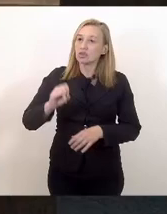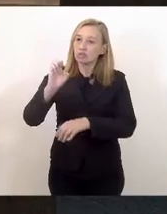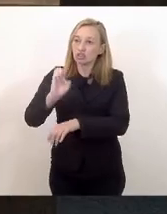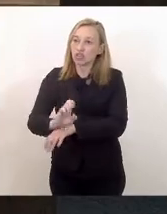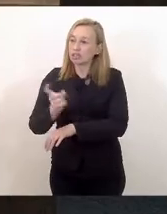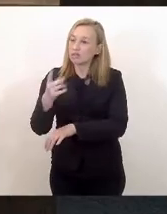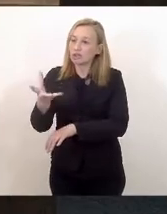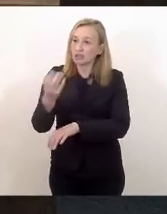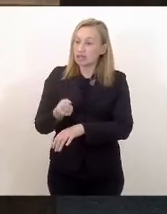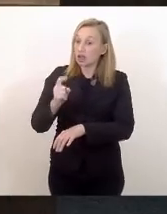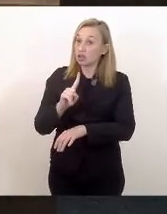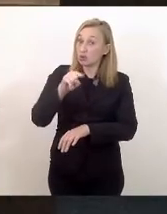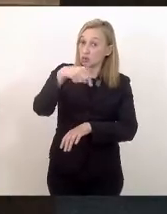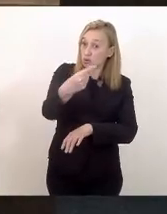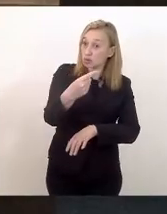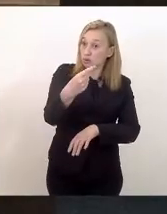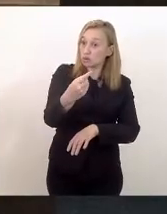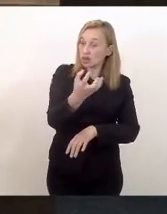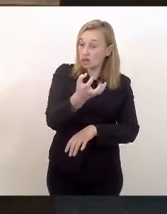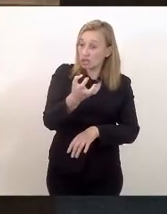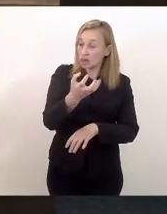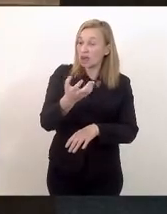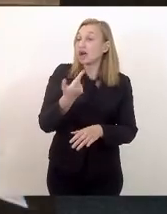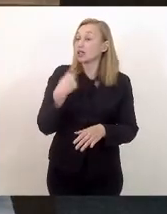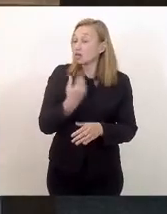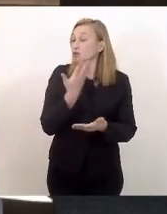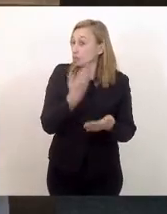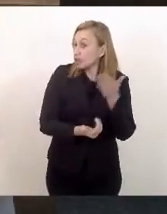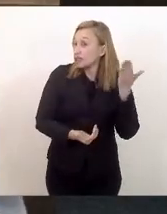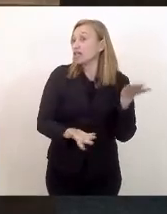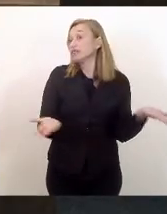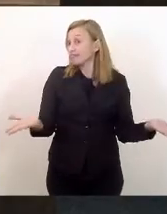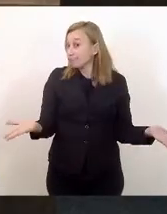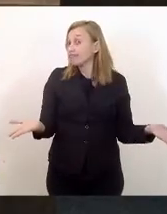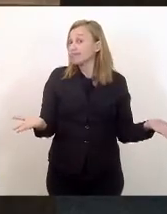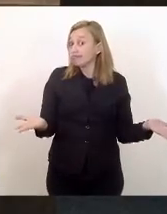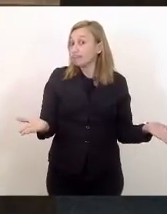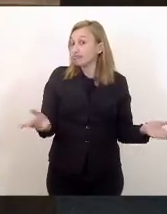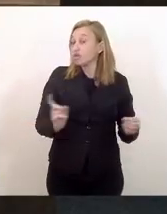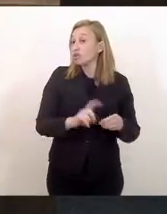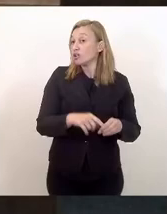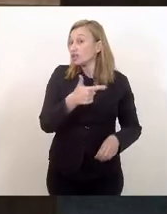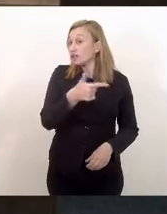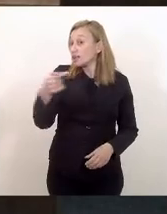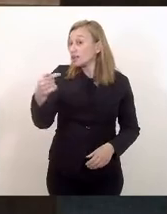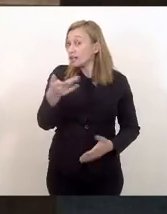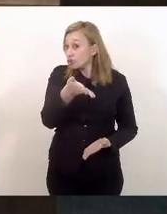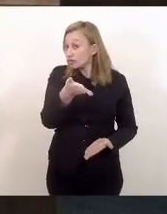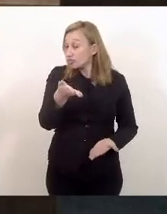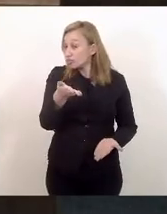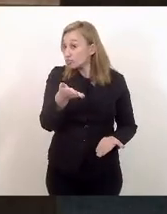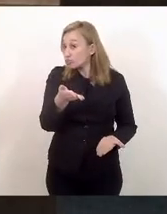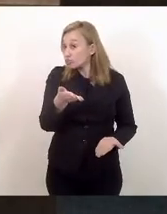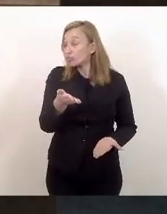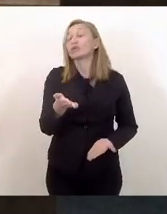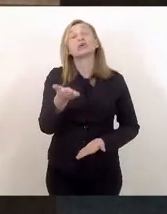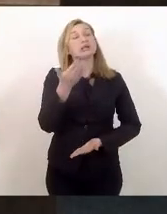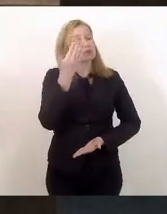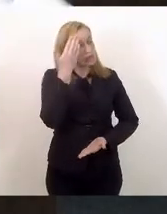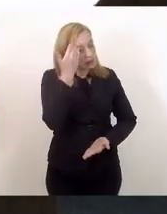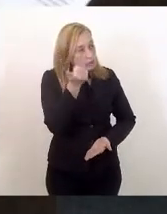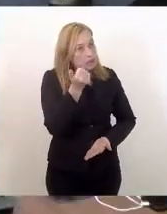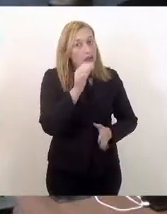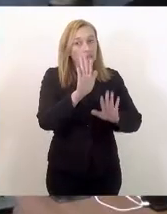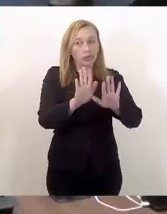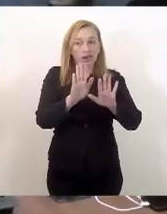é que nós vamos perder. Aí é que o convênio está aqui, é de 17. Mas eu sei. É para todos mas os produtos. Mas tem